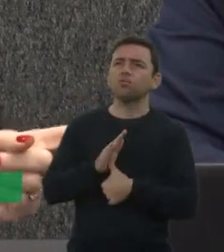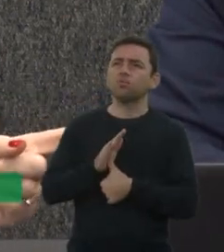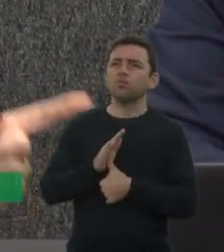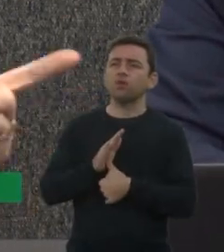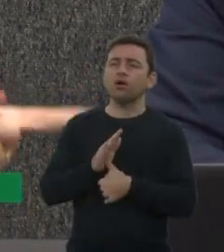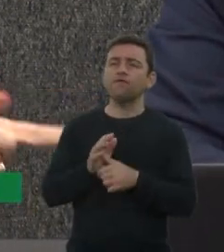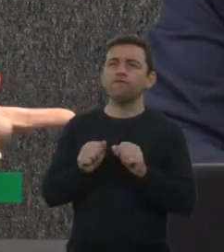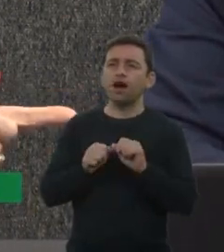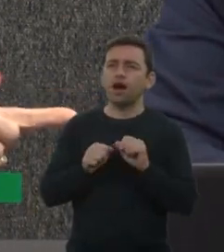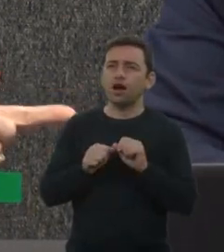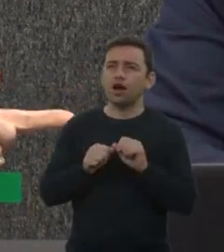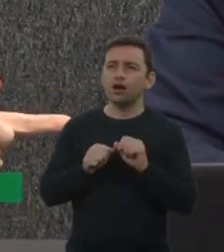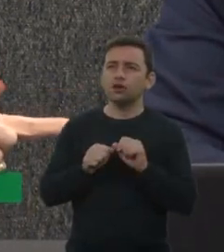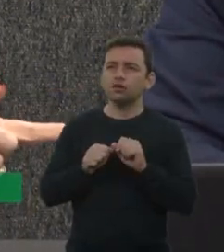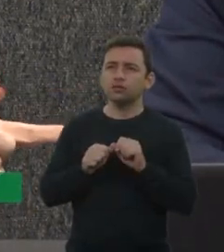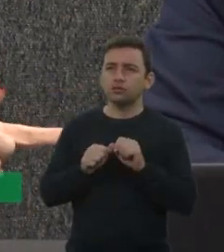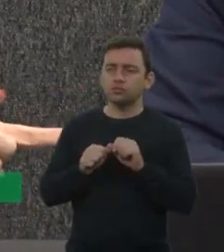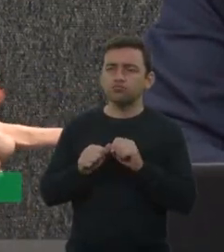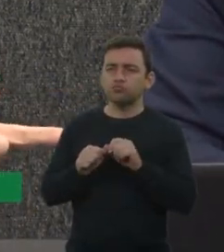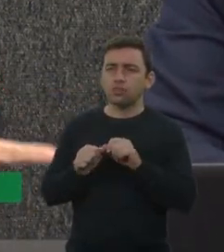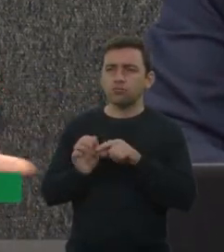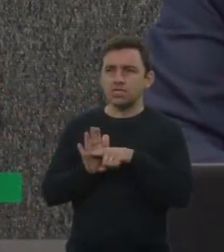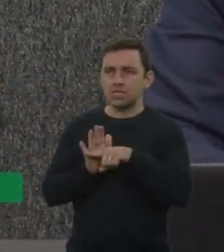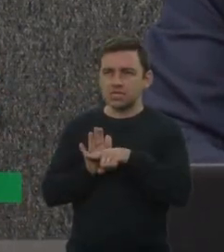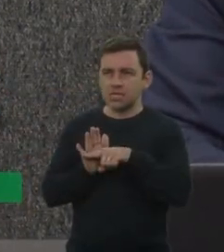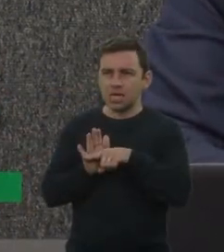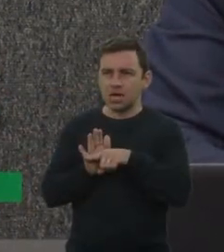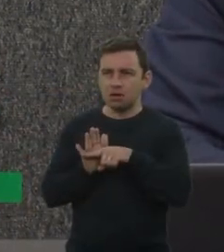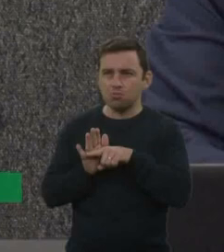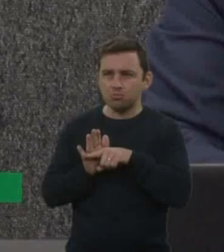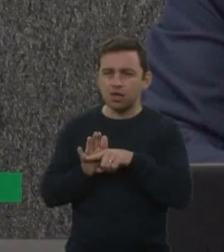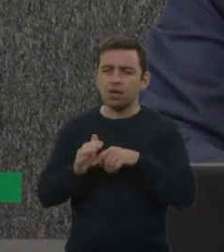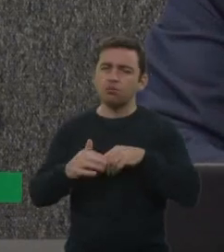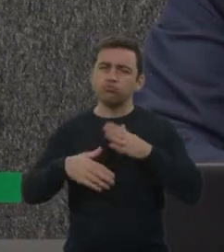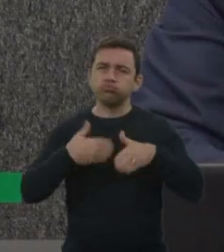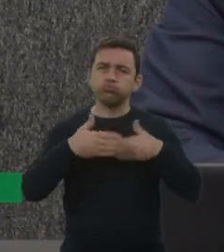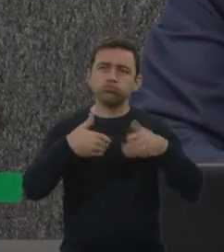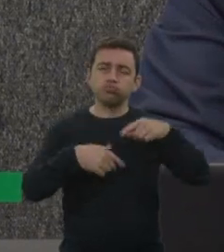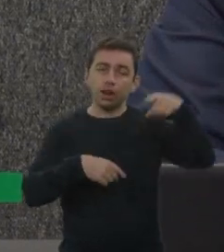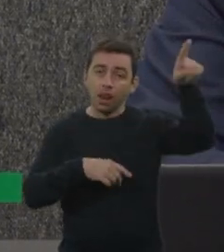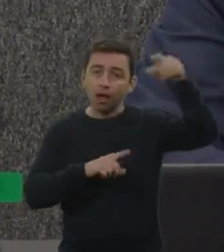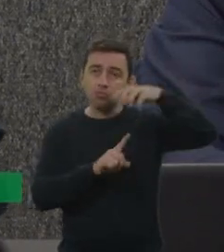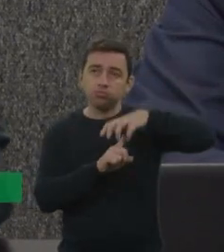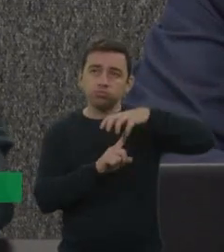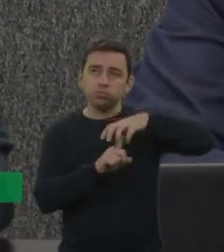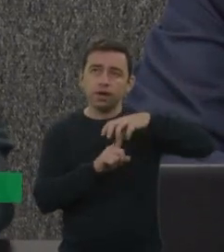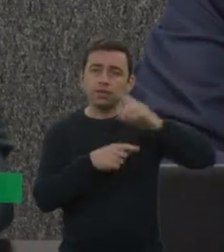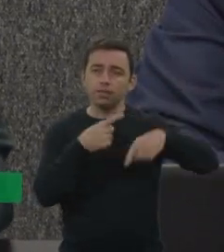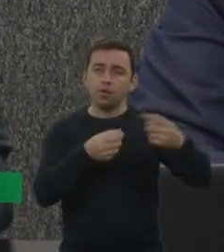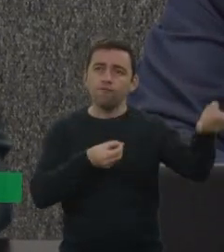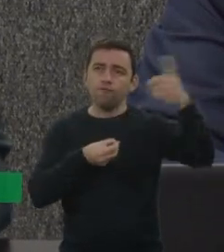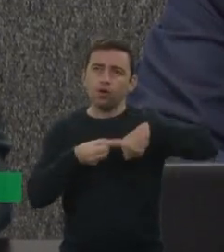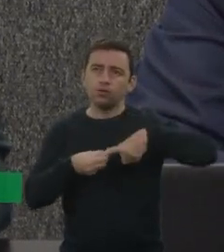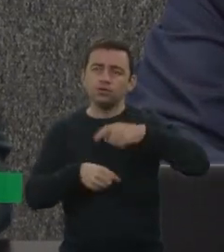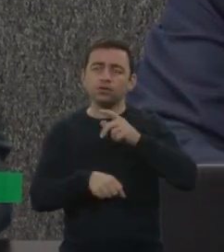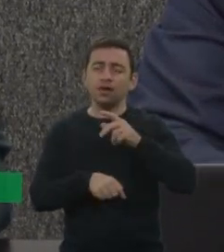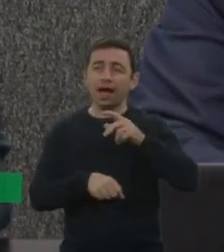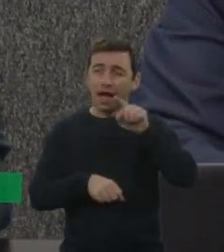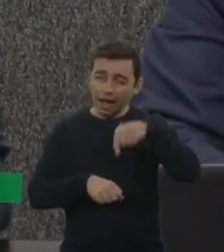realização da coleta do material, o encaminhamento para o Paraná e o retorno para o estado de Santa